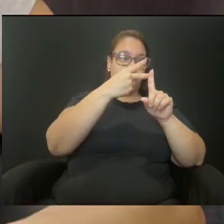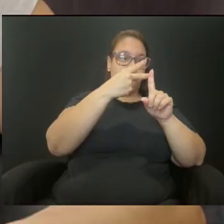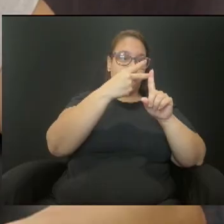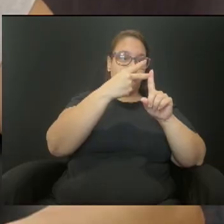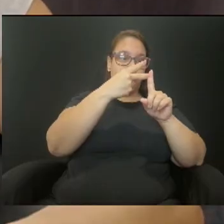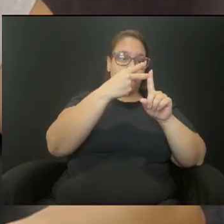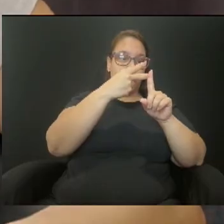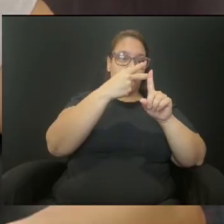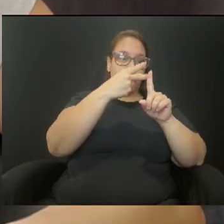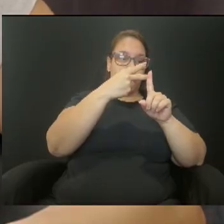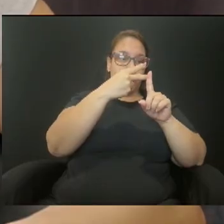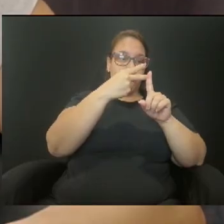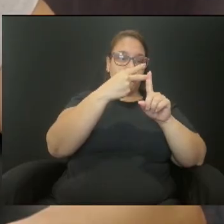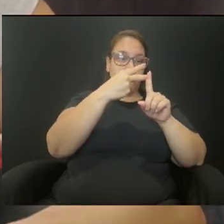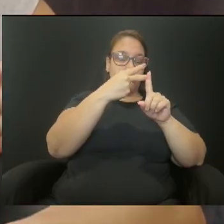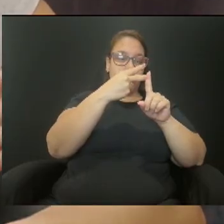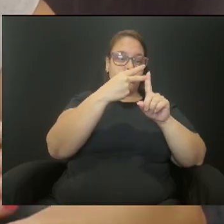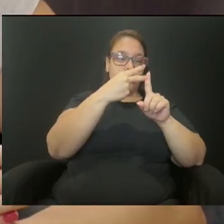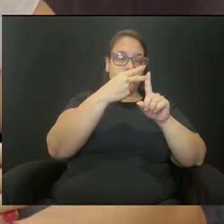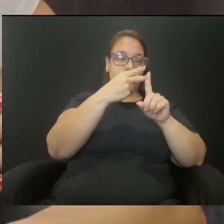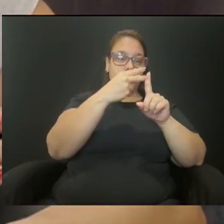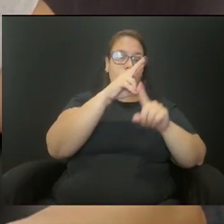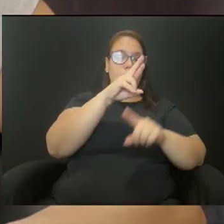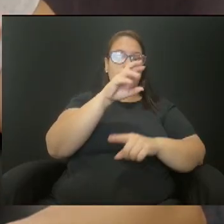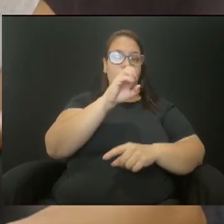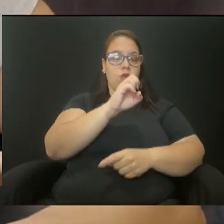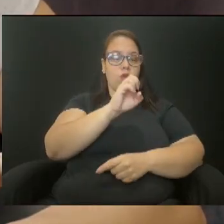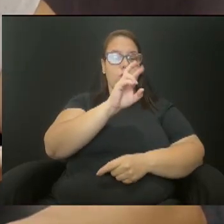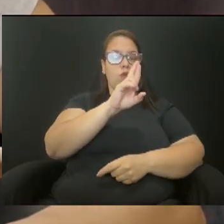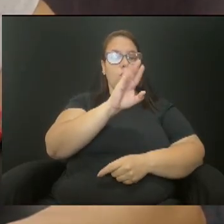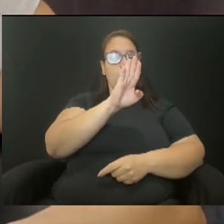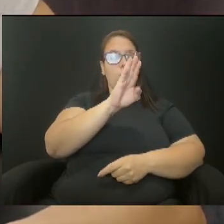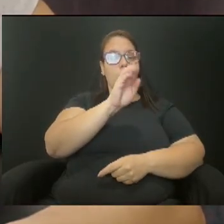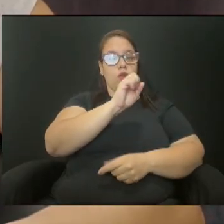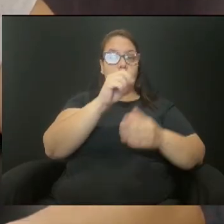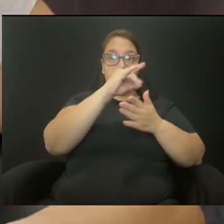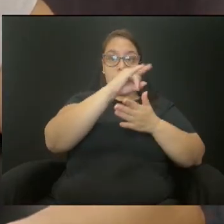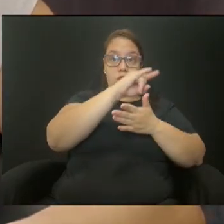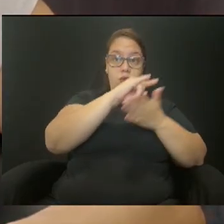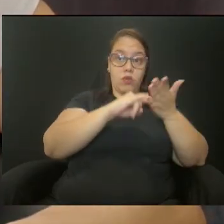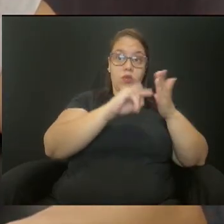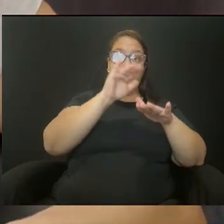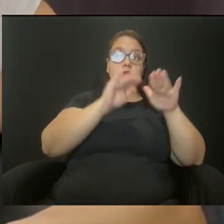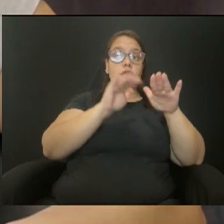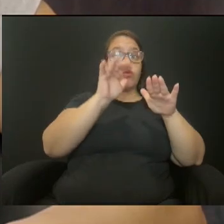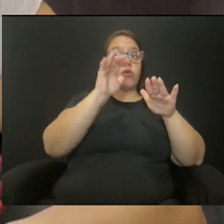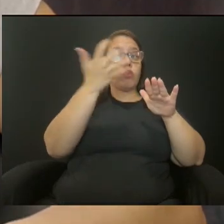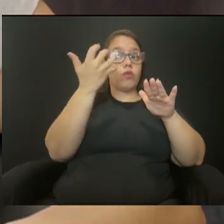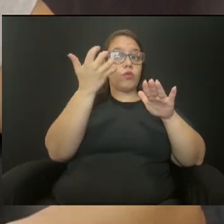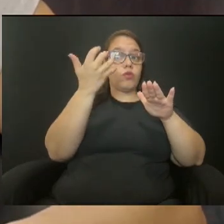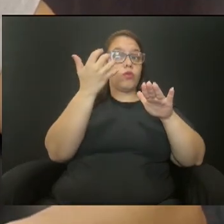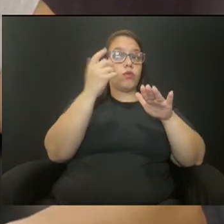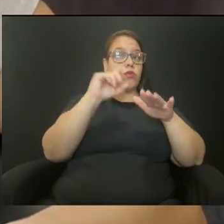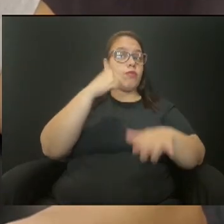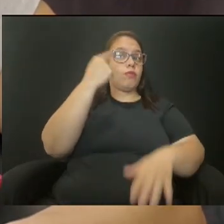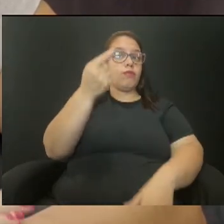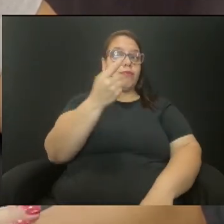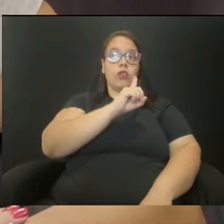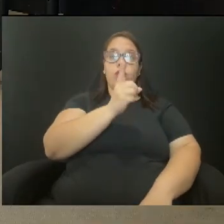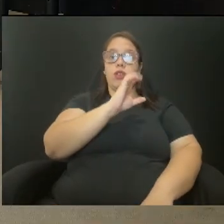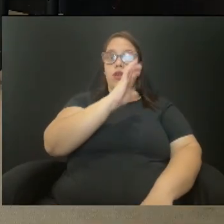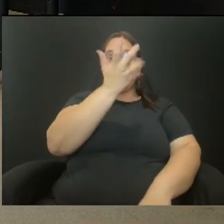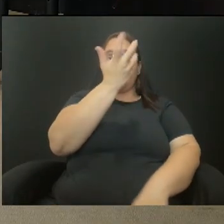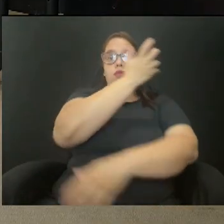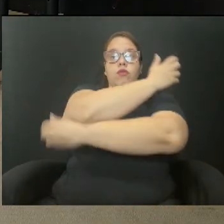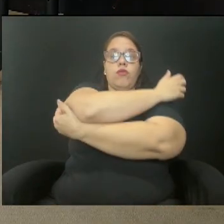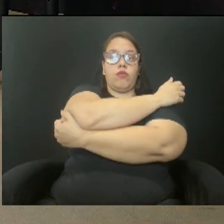de verbas rescisórias. Sim. Agora, o documento, às vezes acontece de vir muito depois ou nem vir. né? Isso é Ah. uma problemática. Mas você